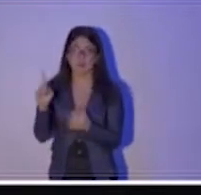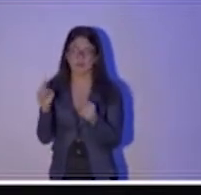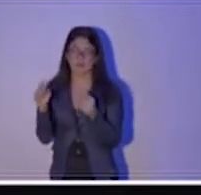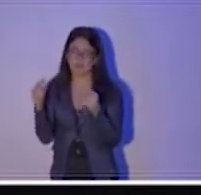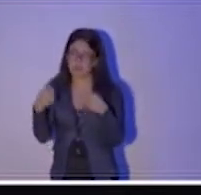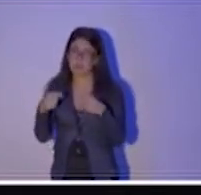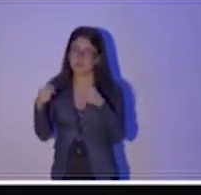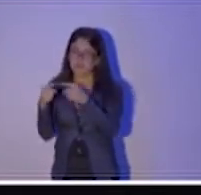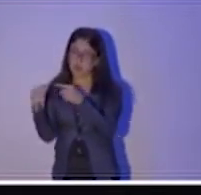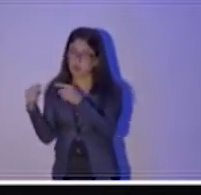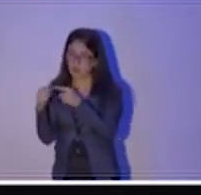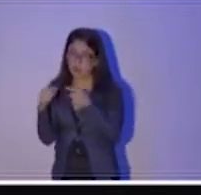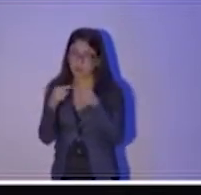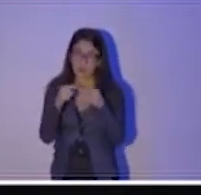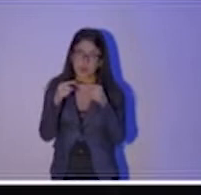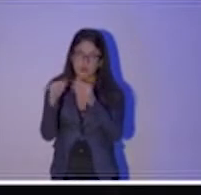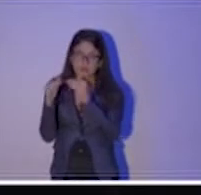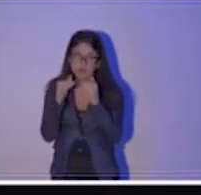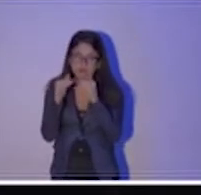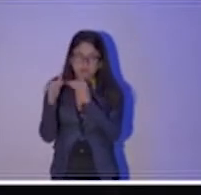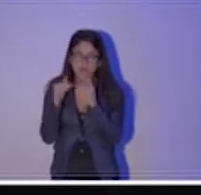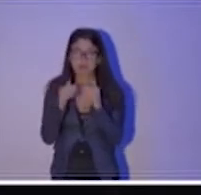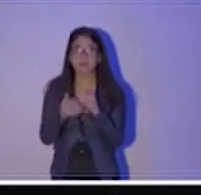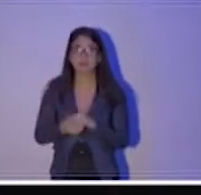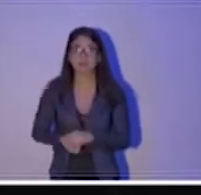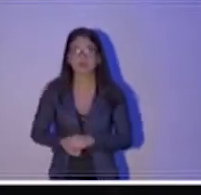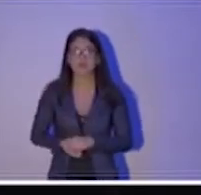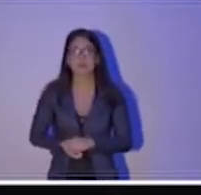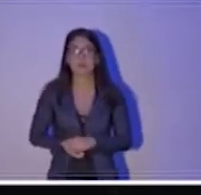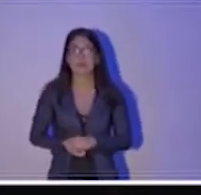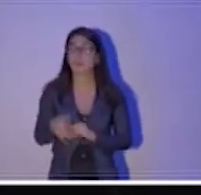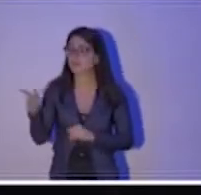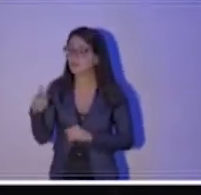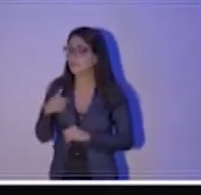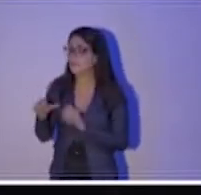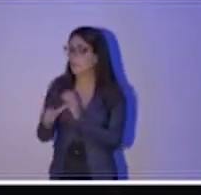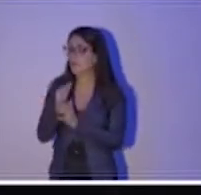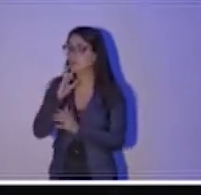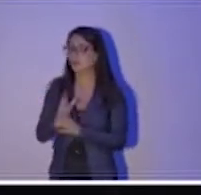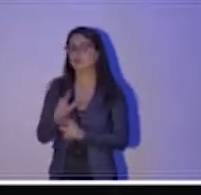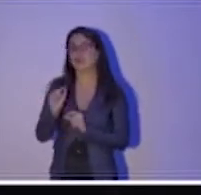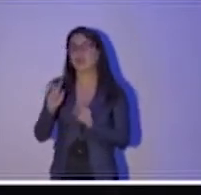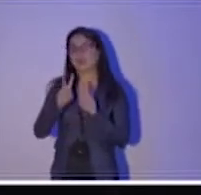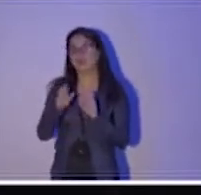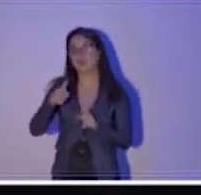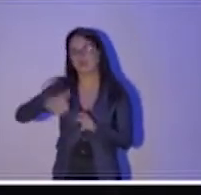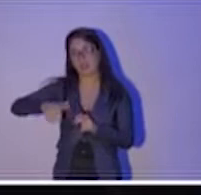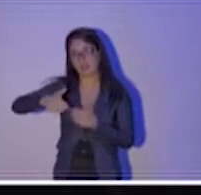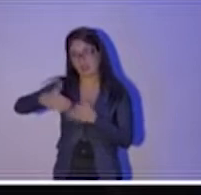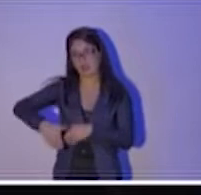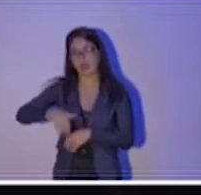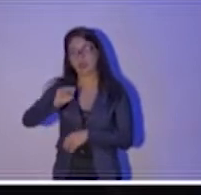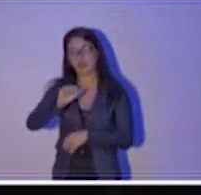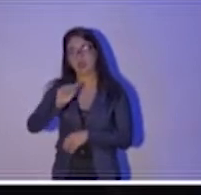Kátia. Você falou agora na sua primeira resposta de avaliação, né? Falou do Saeb, que eu concordo que a gente